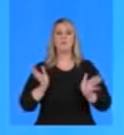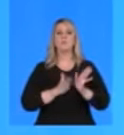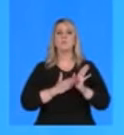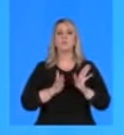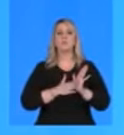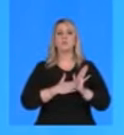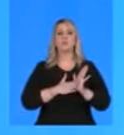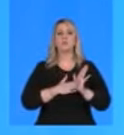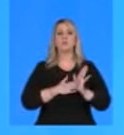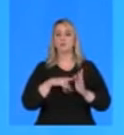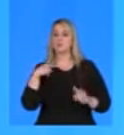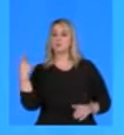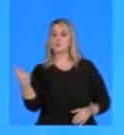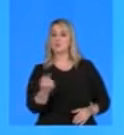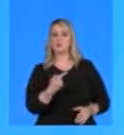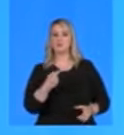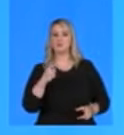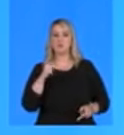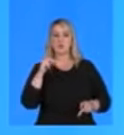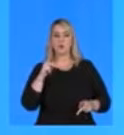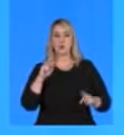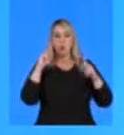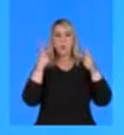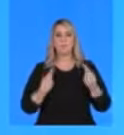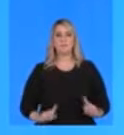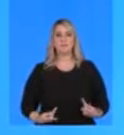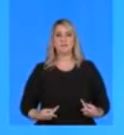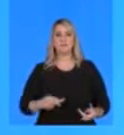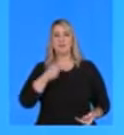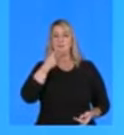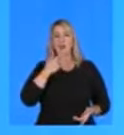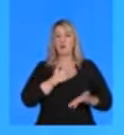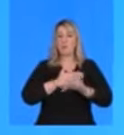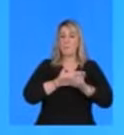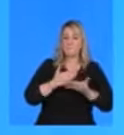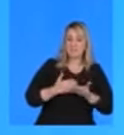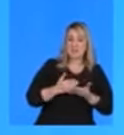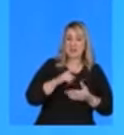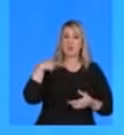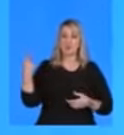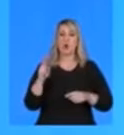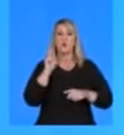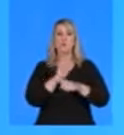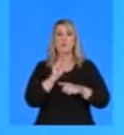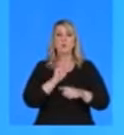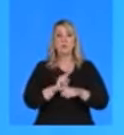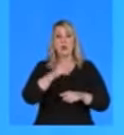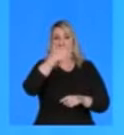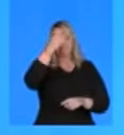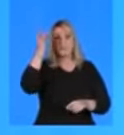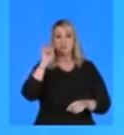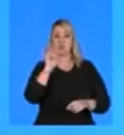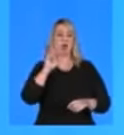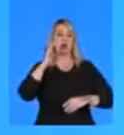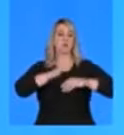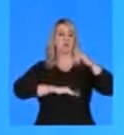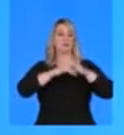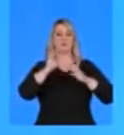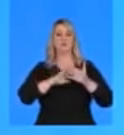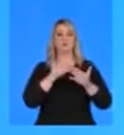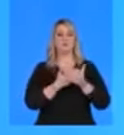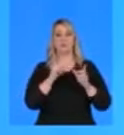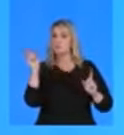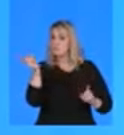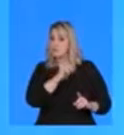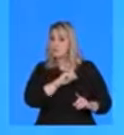aqui nós humanizamos eu tô dizendo desde o começo da minha campanha nós vamos cuidar das pessoas não é só Construir Escola Não